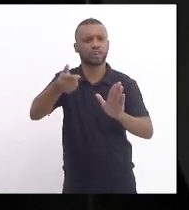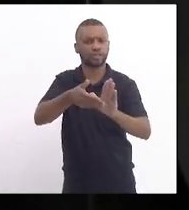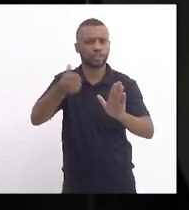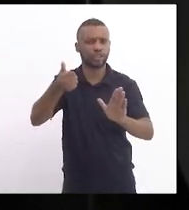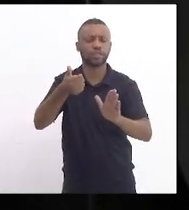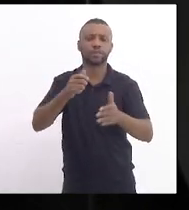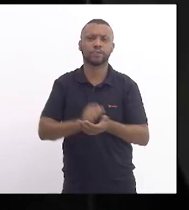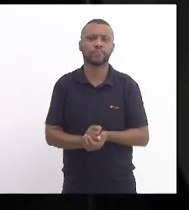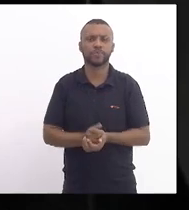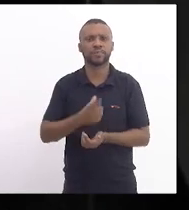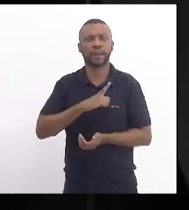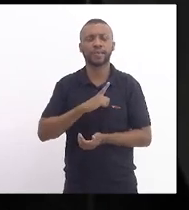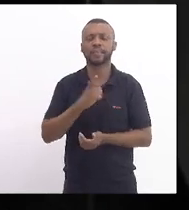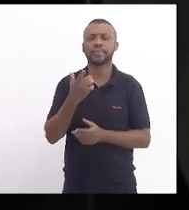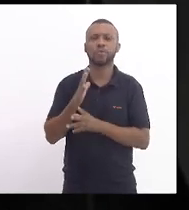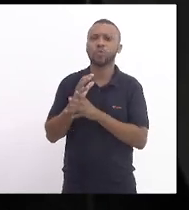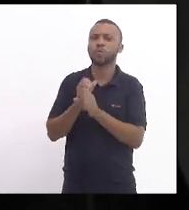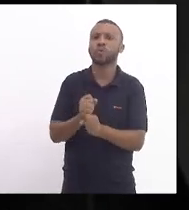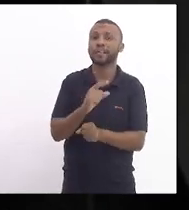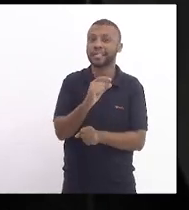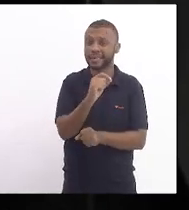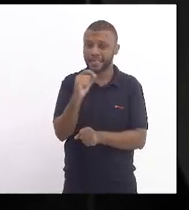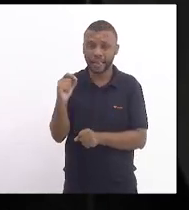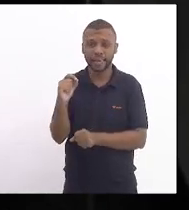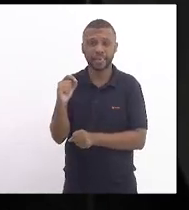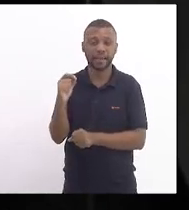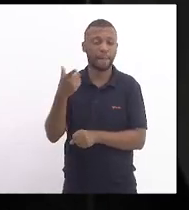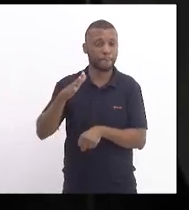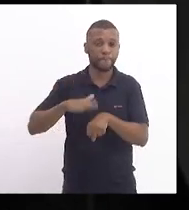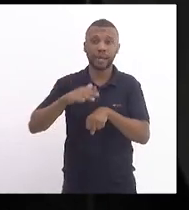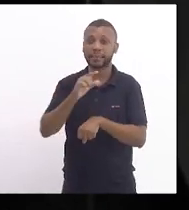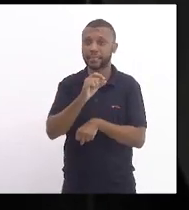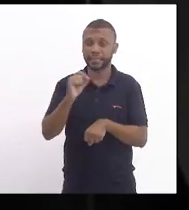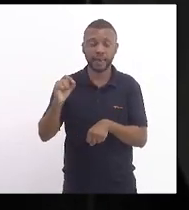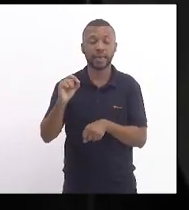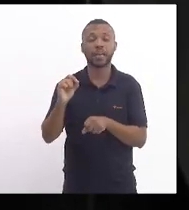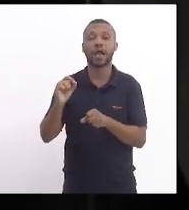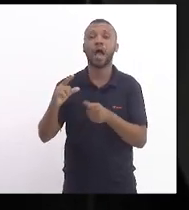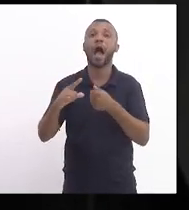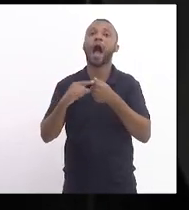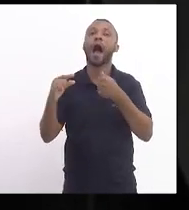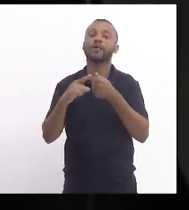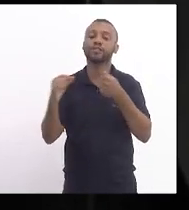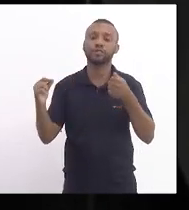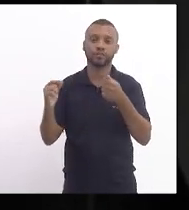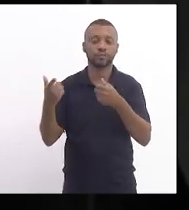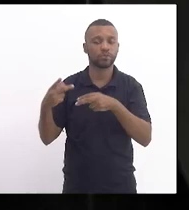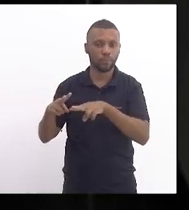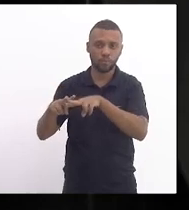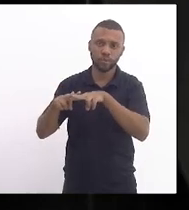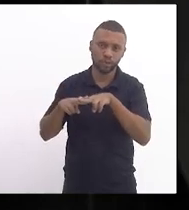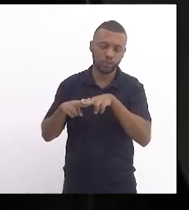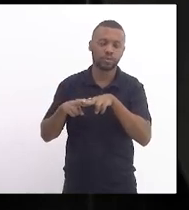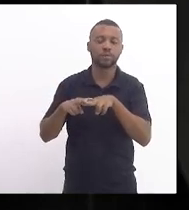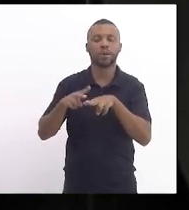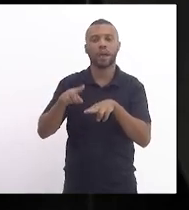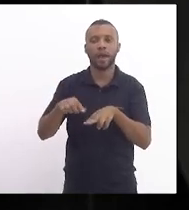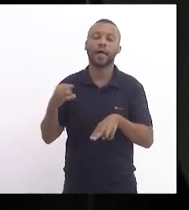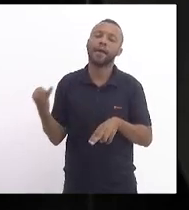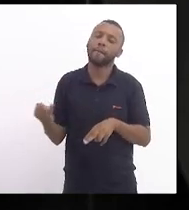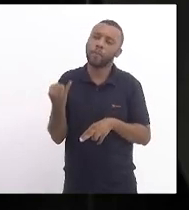alcançava mais de 100 há mais de 100 artigos e que portanto era